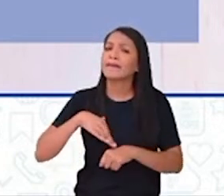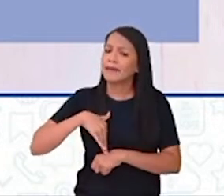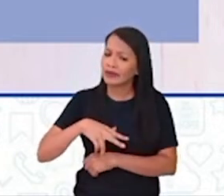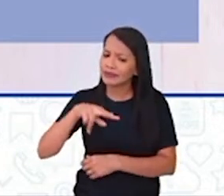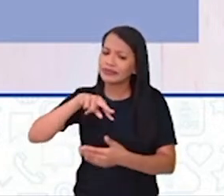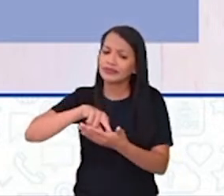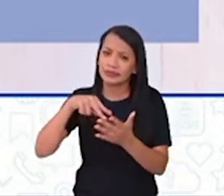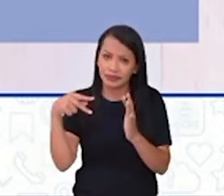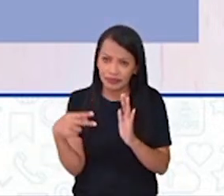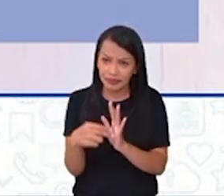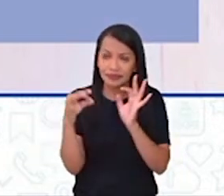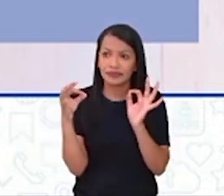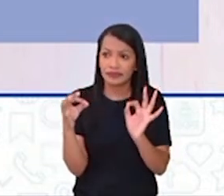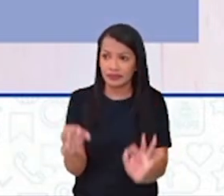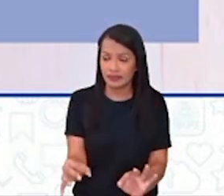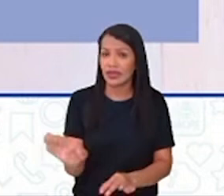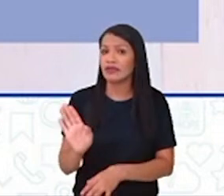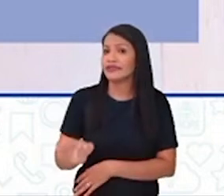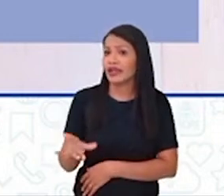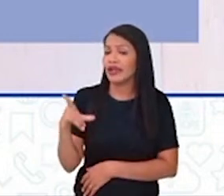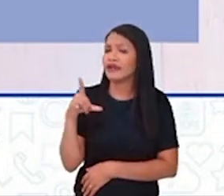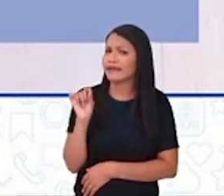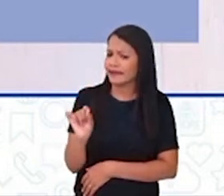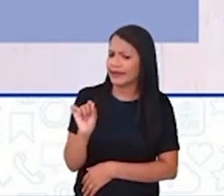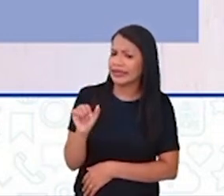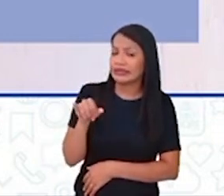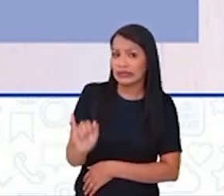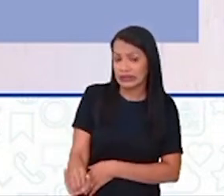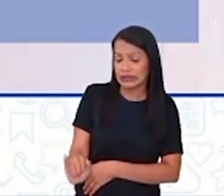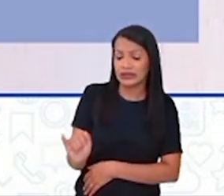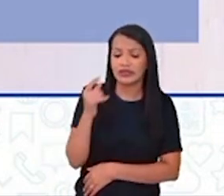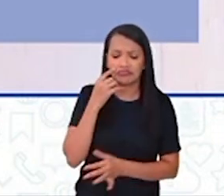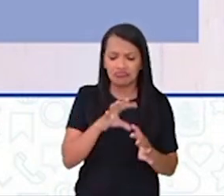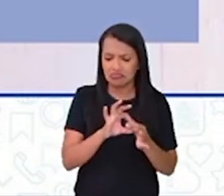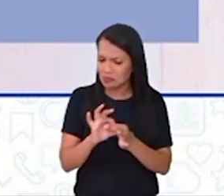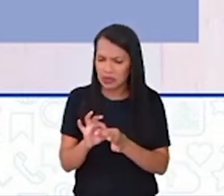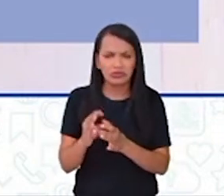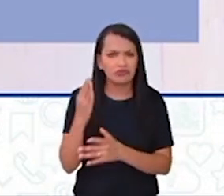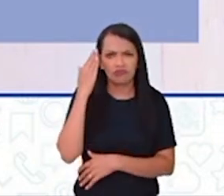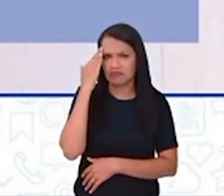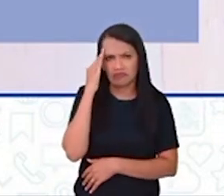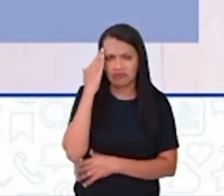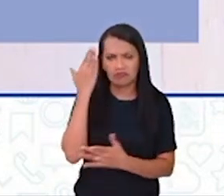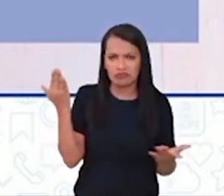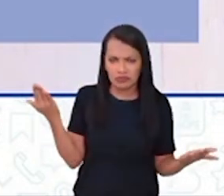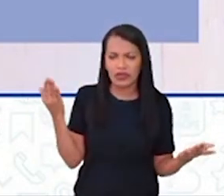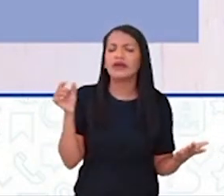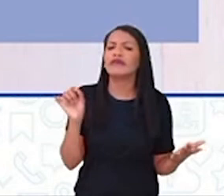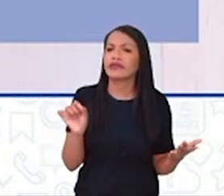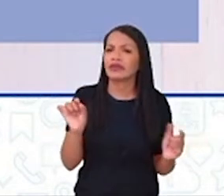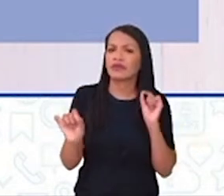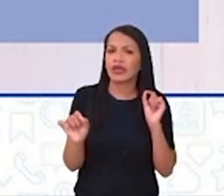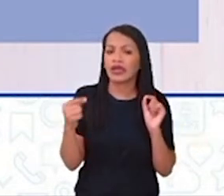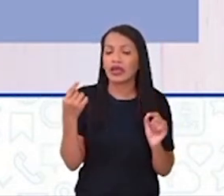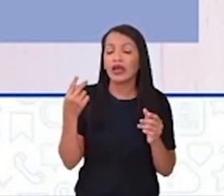contexto da enunciação. Já que se estiver fora do contexto, pode provocar a ambiguidade, que consiste em um